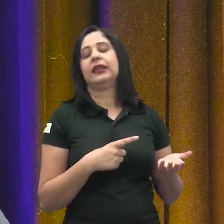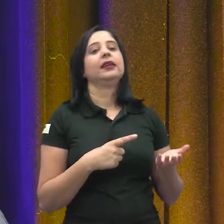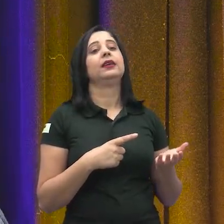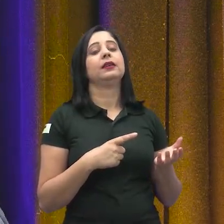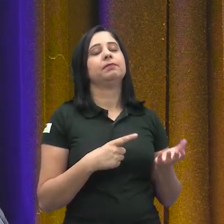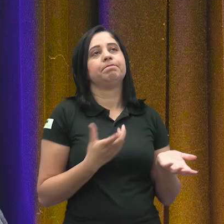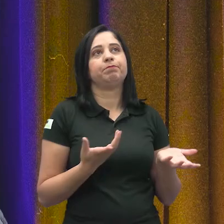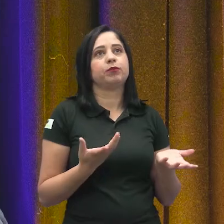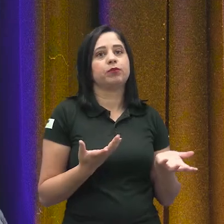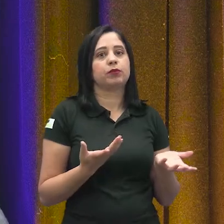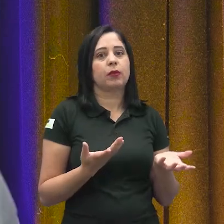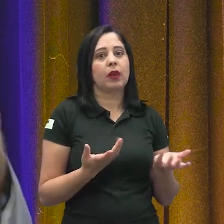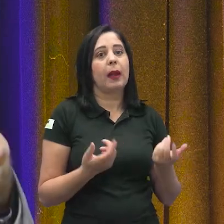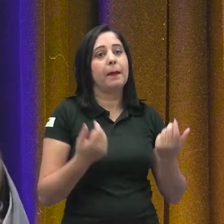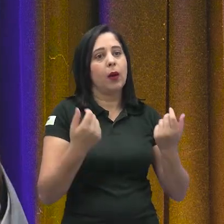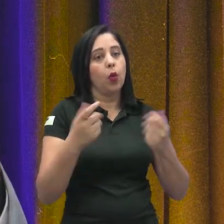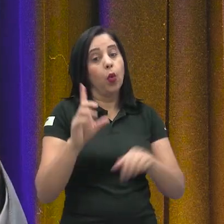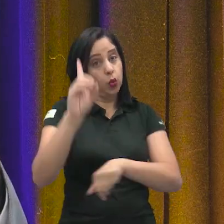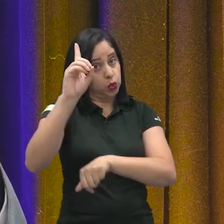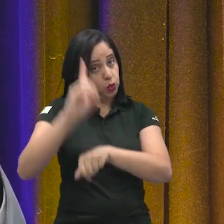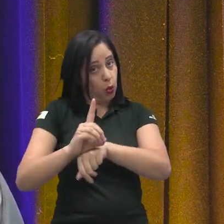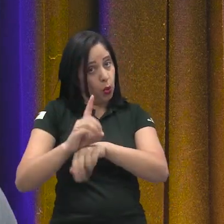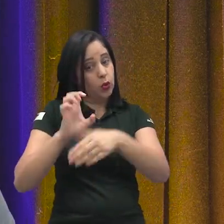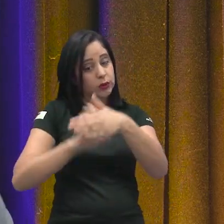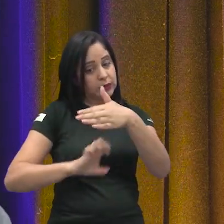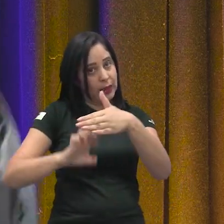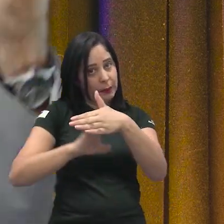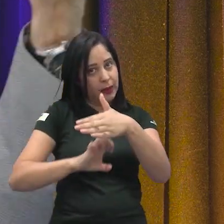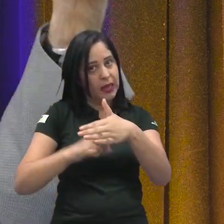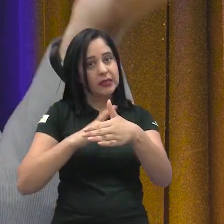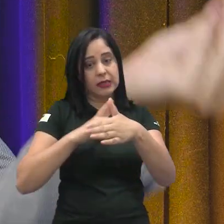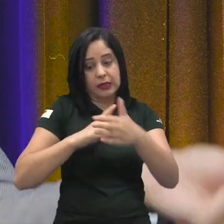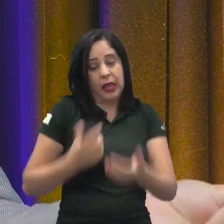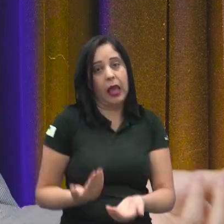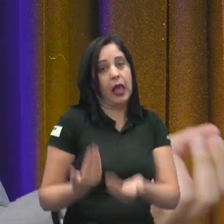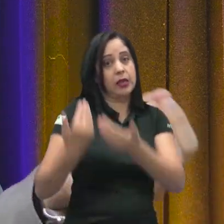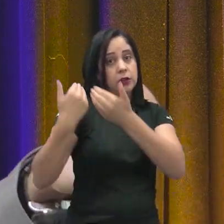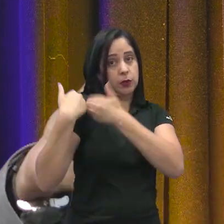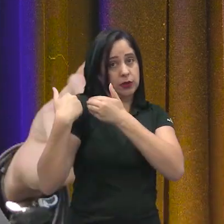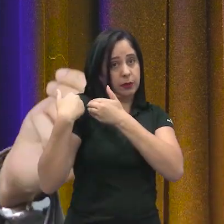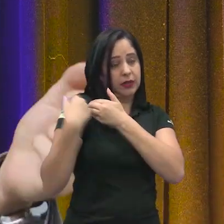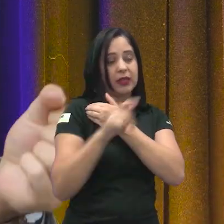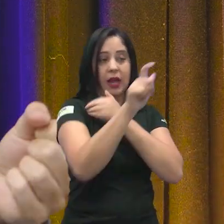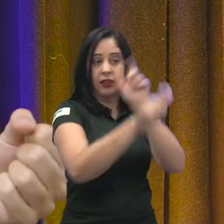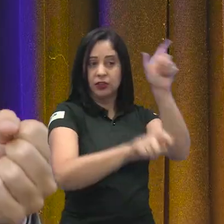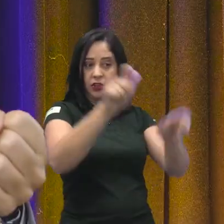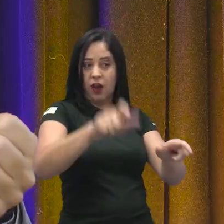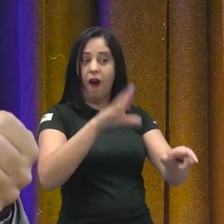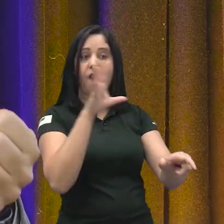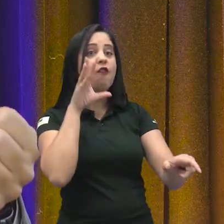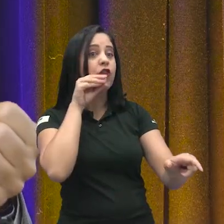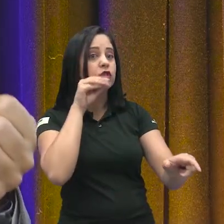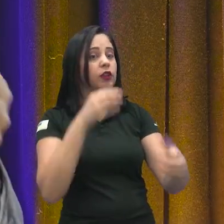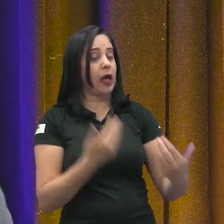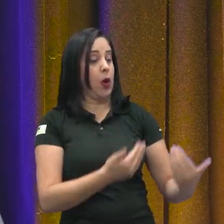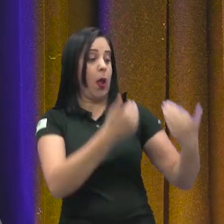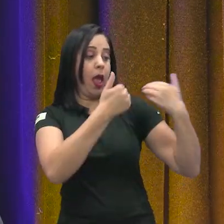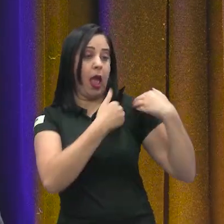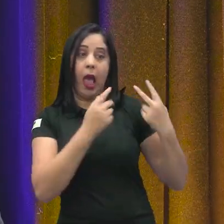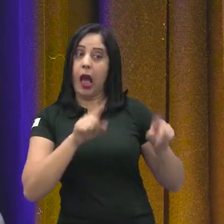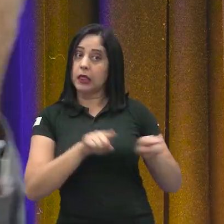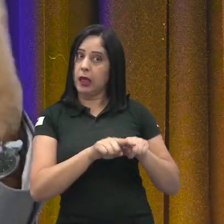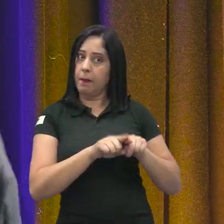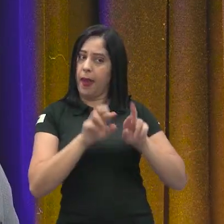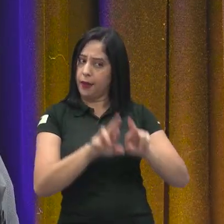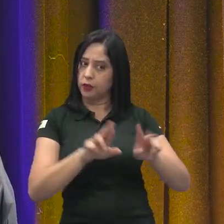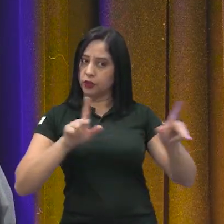dela, porque precisa ter dor de dono, mas o dono tem as responsabilidades dele e o colaborador tem as suas responsabilidades.